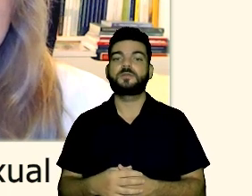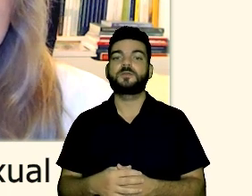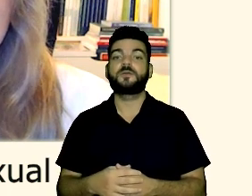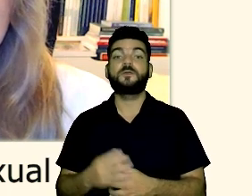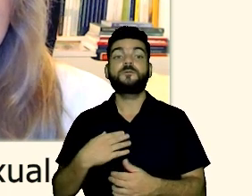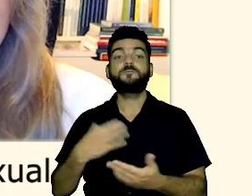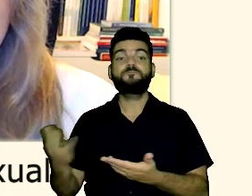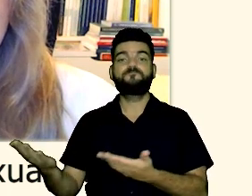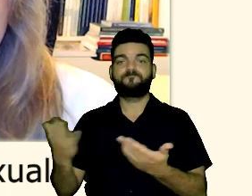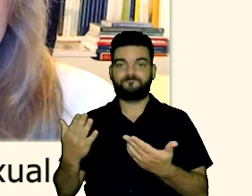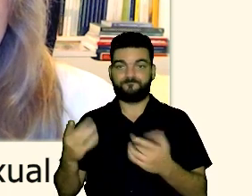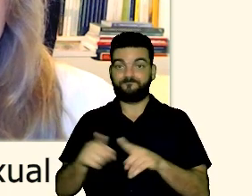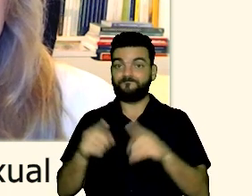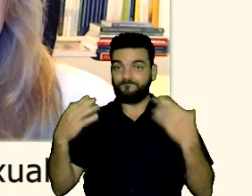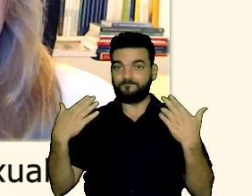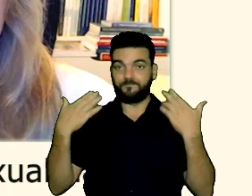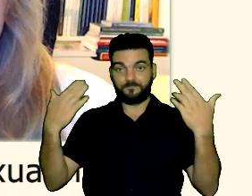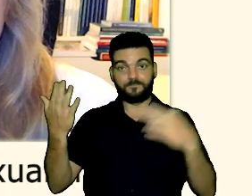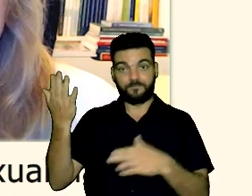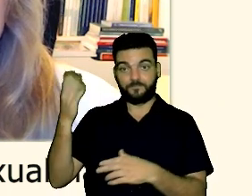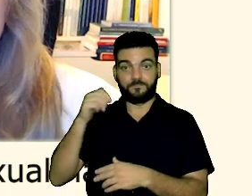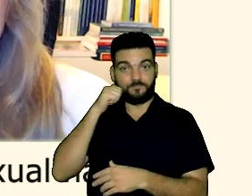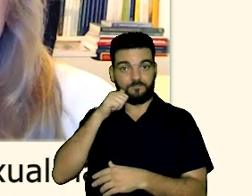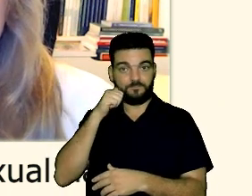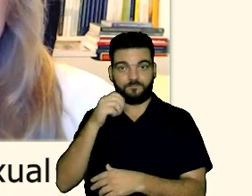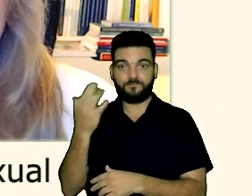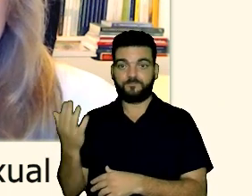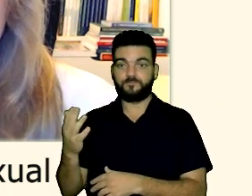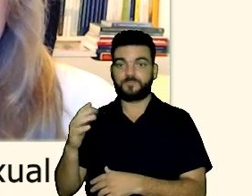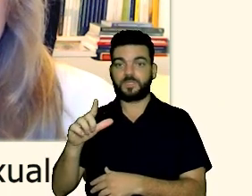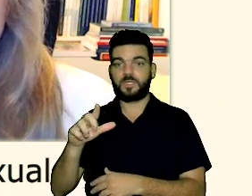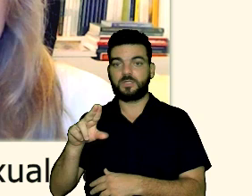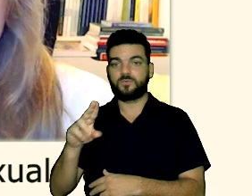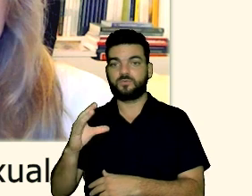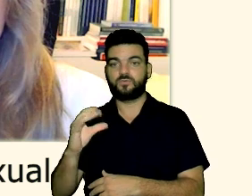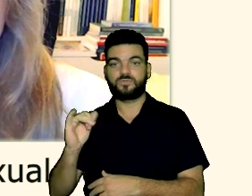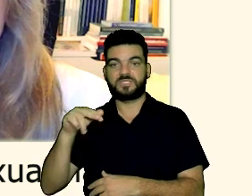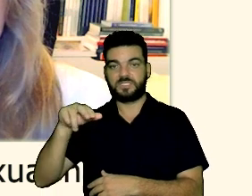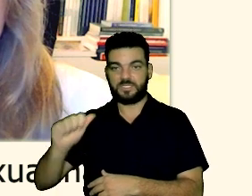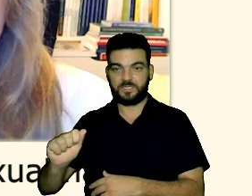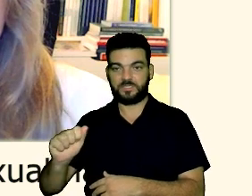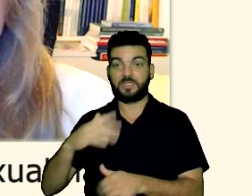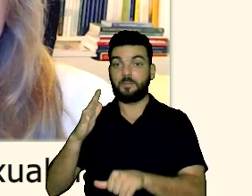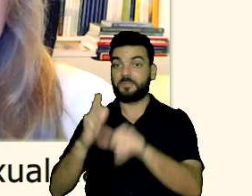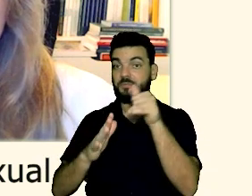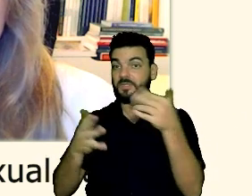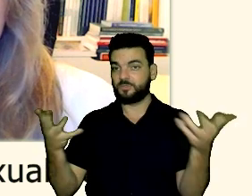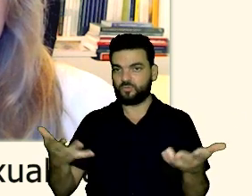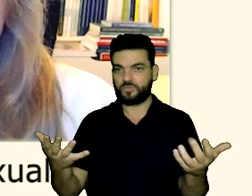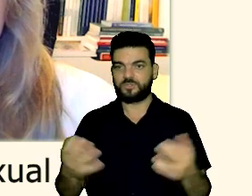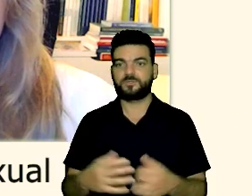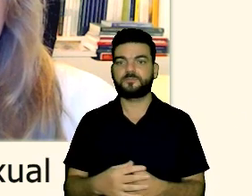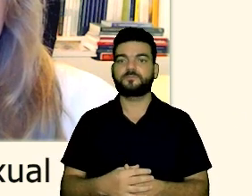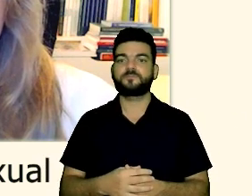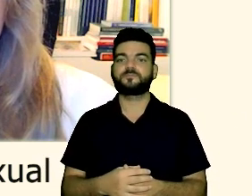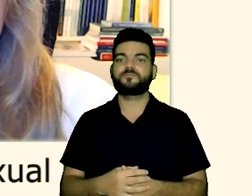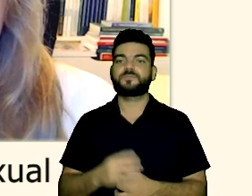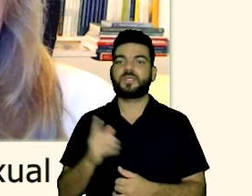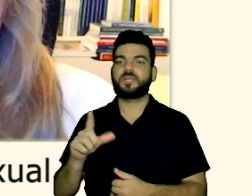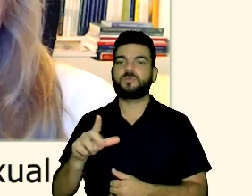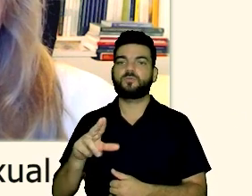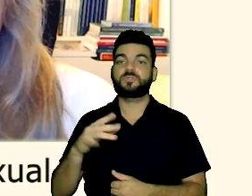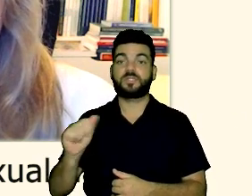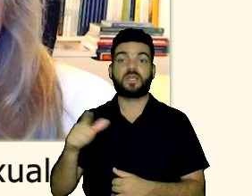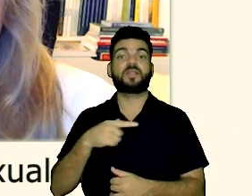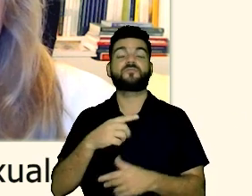Luciana Bertacchini, nossa primeira palestrante do dia. A doutora Luciana é fonoaudióloga da Universidade Federal de São Paulo,